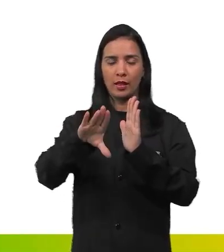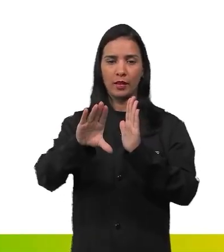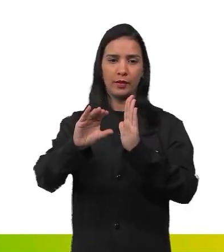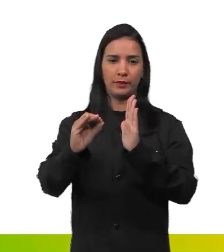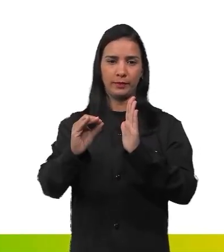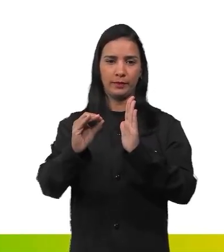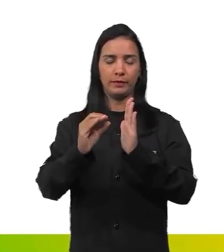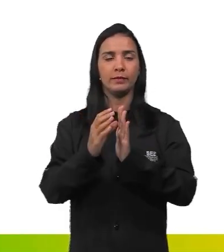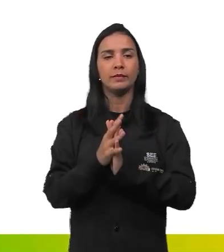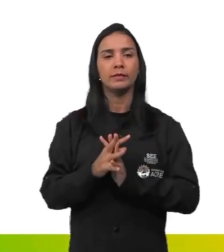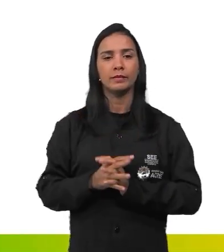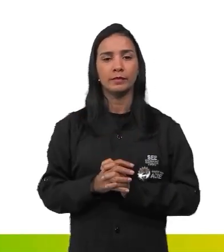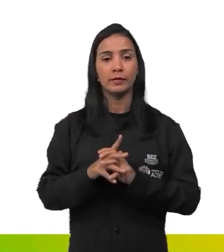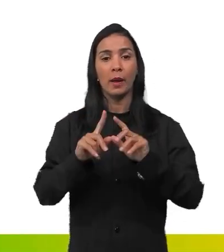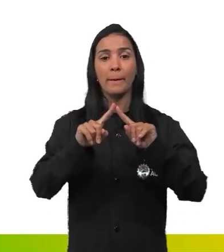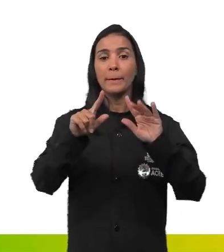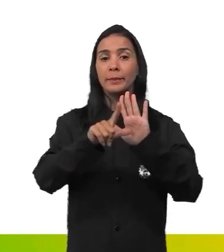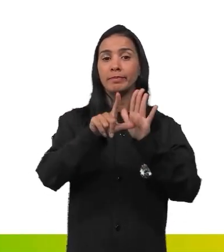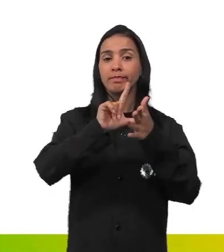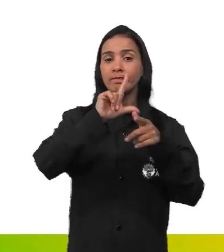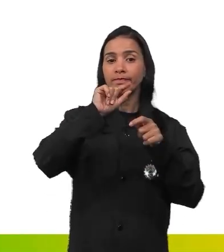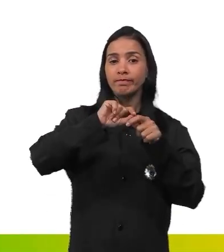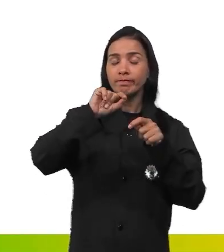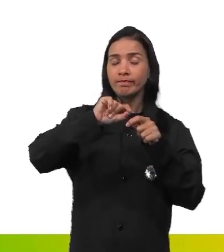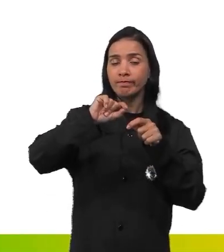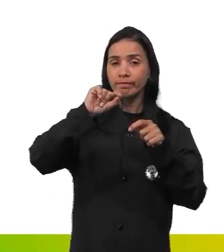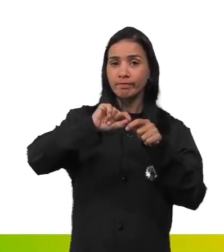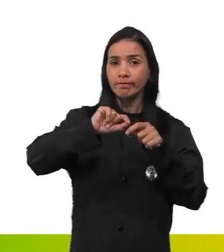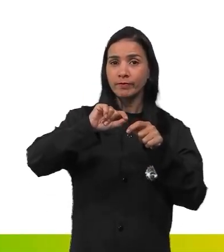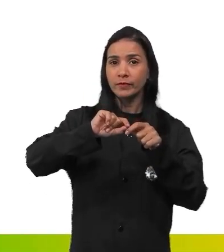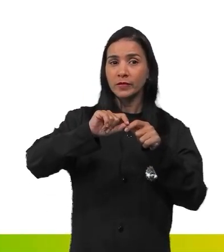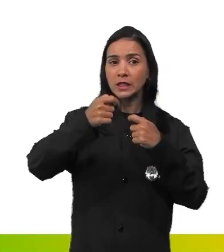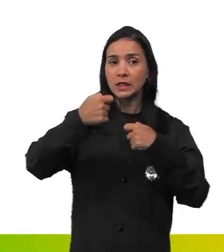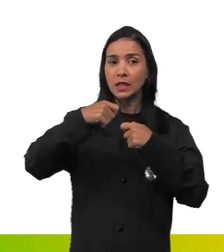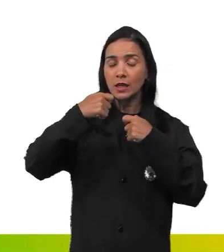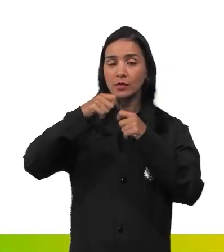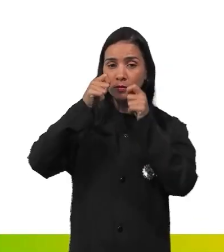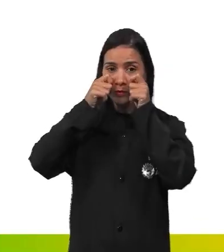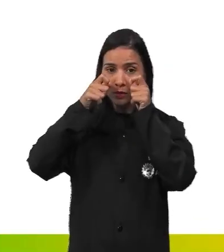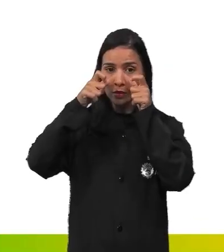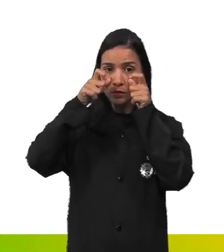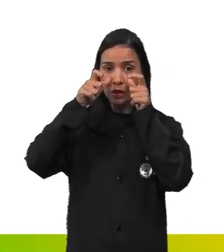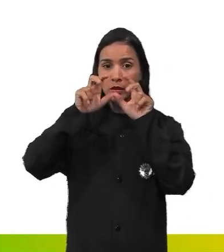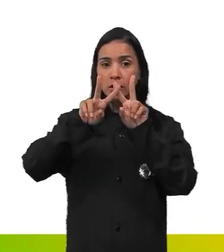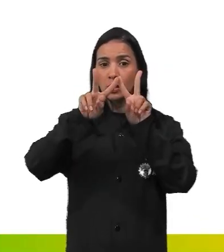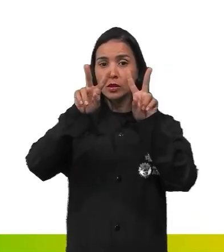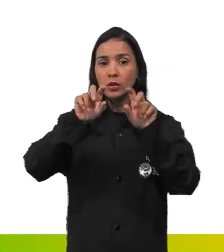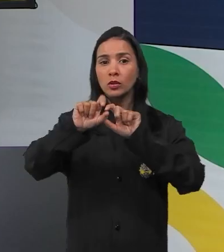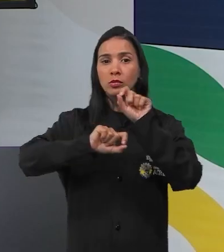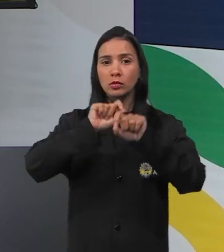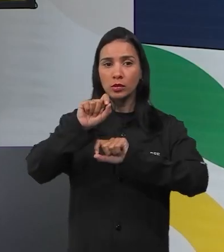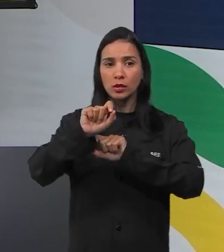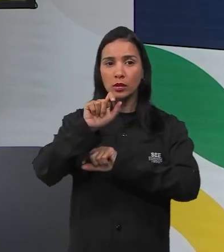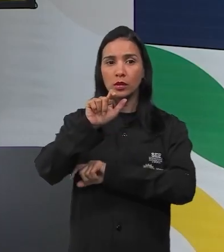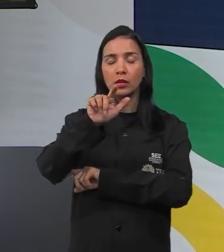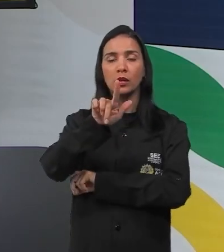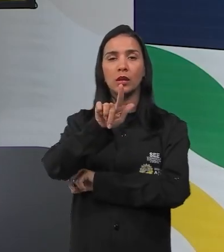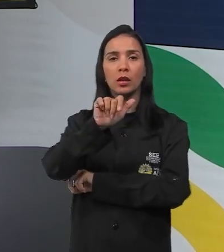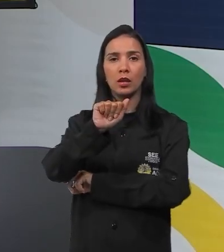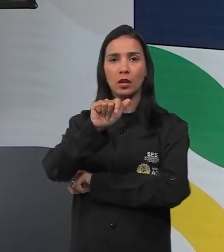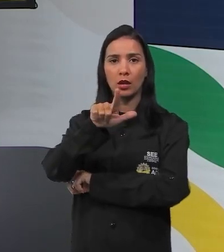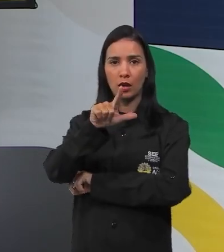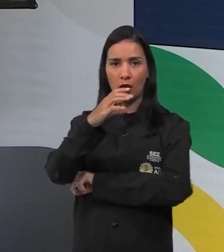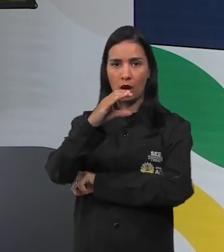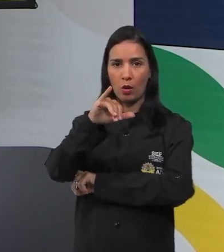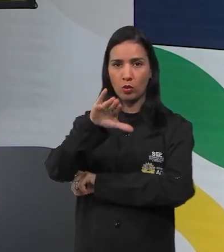de fazer, existe uma anedota sobre o Gauss. O Gauss foi um dos maiores matemáticos que já